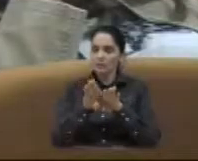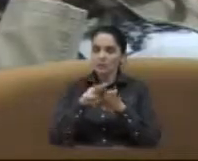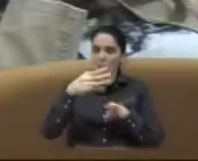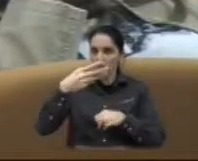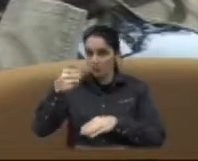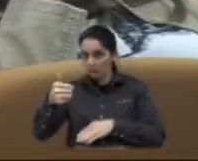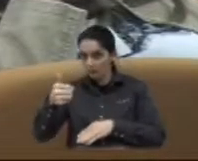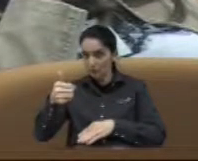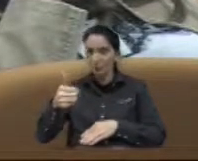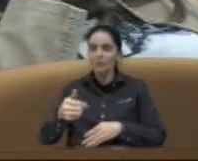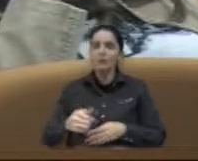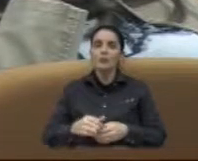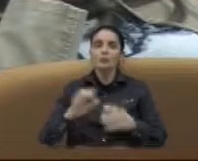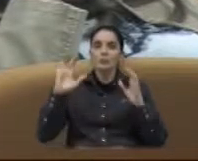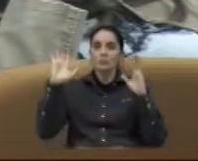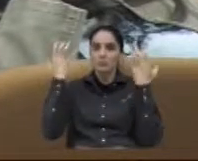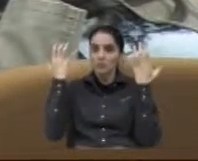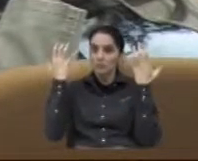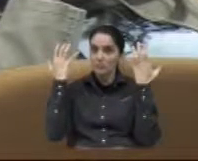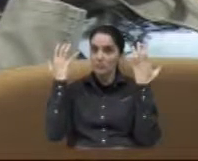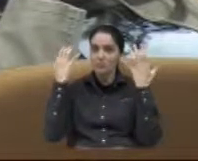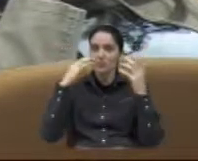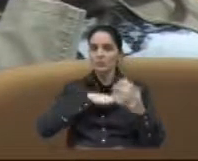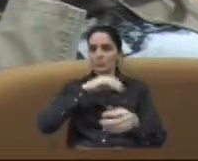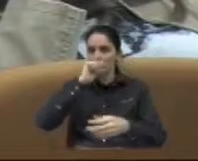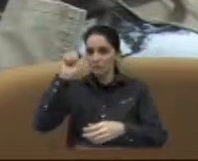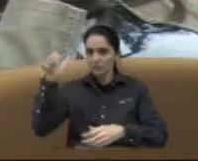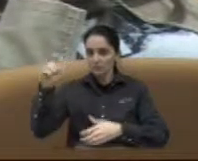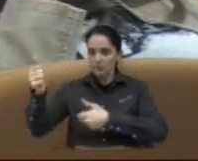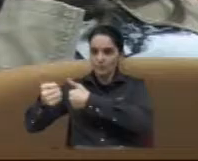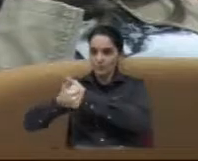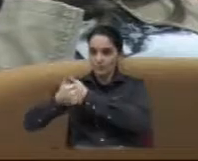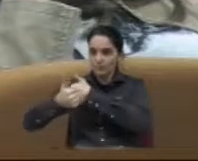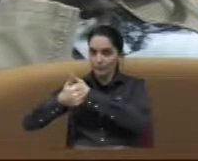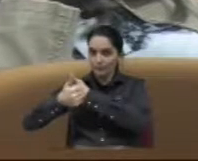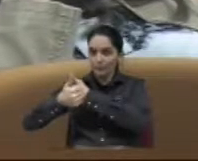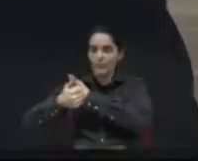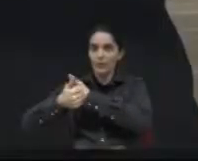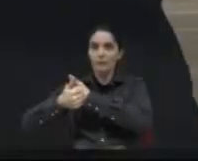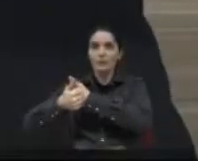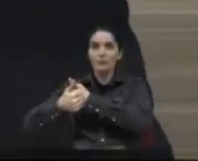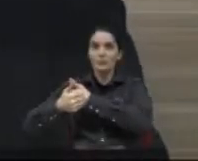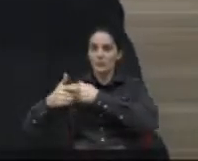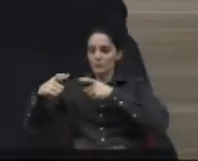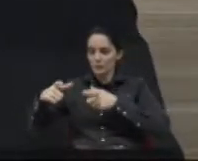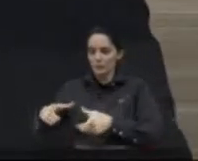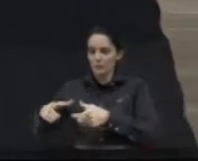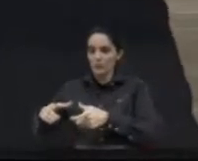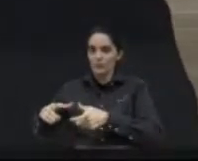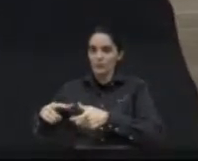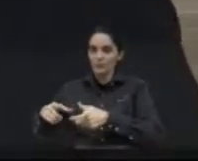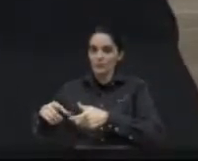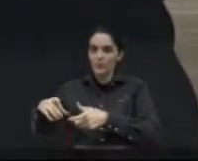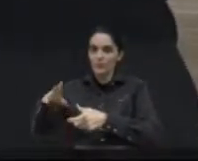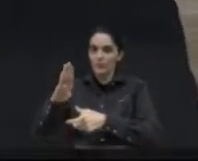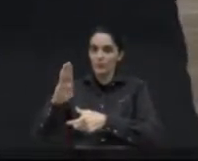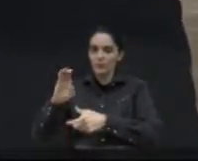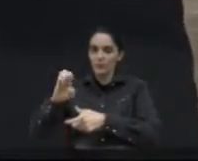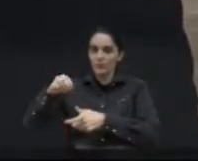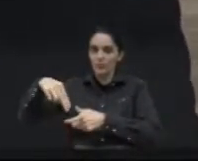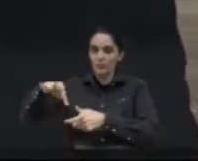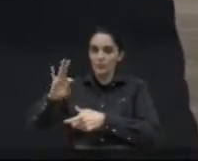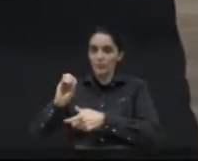na cidade de Limeira, ali no, nas proximidades, naquela ladeira do Terras de São Bento. Terras de São Bento, então